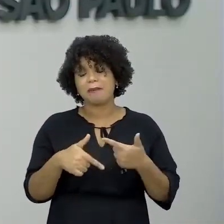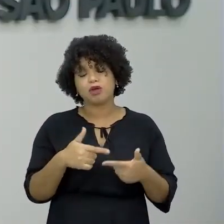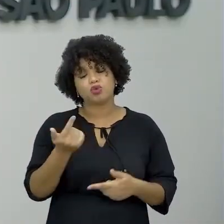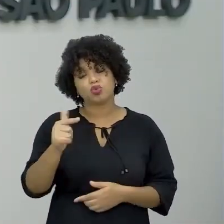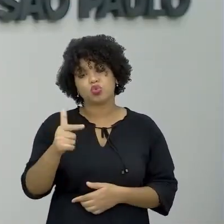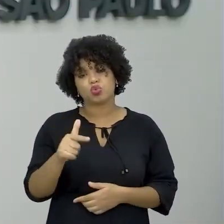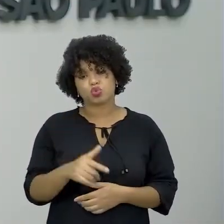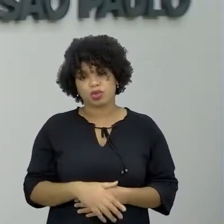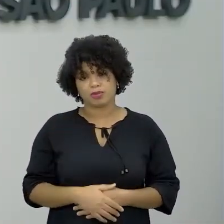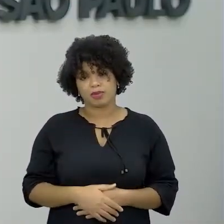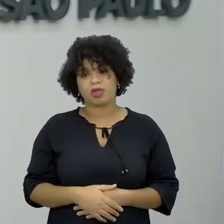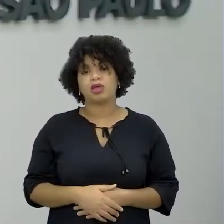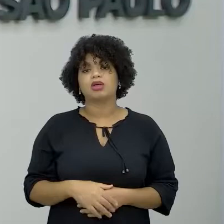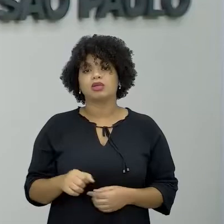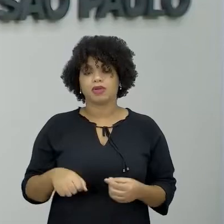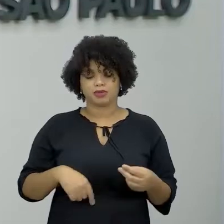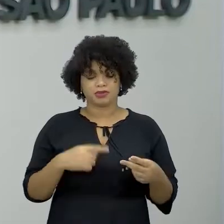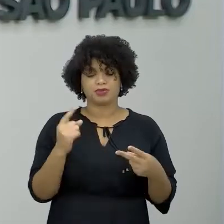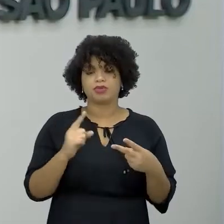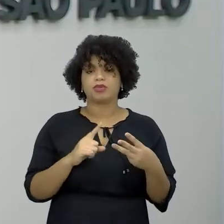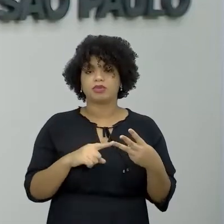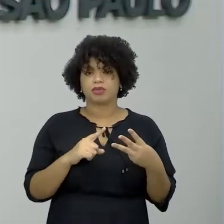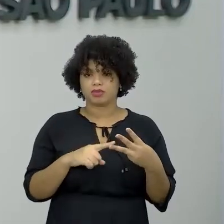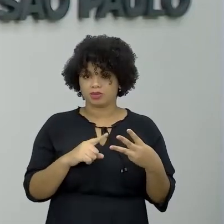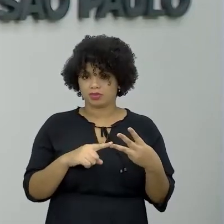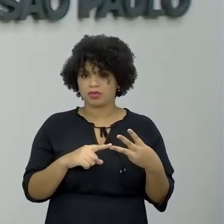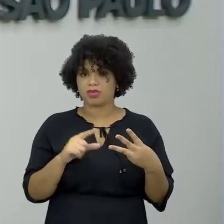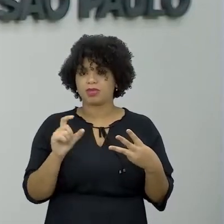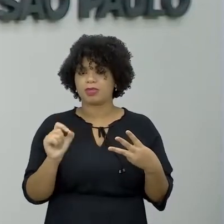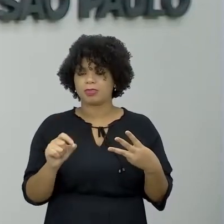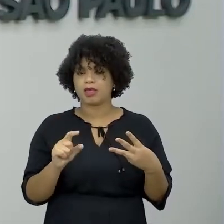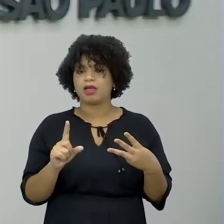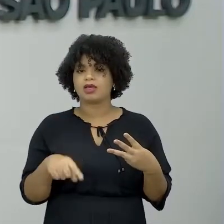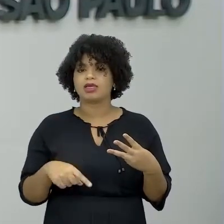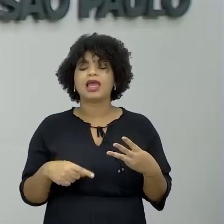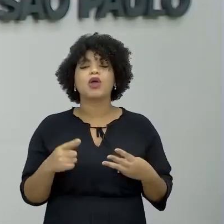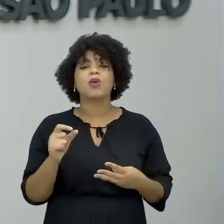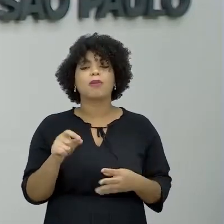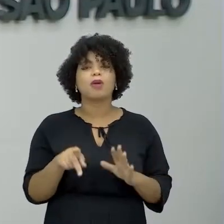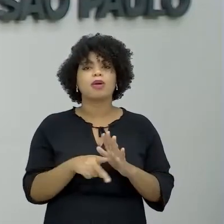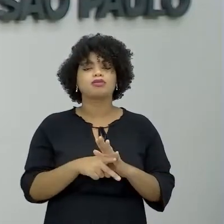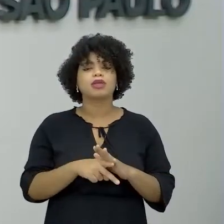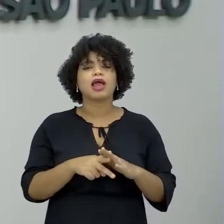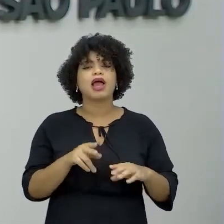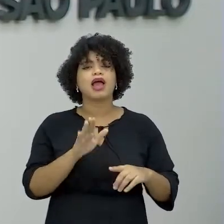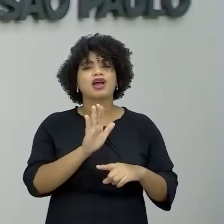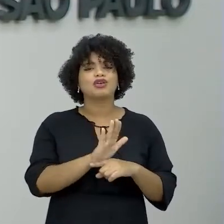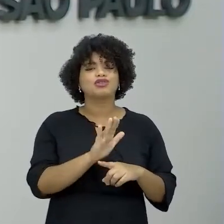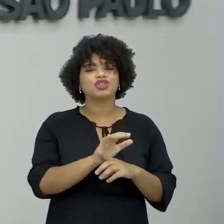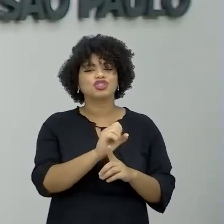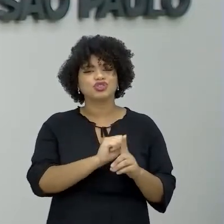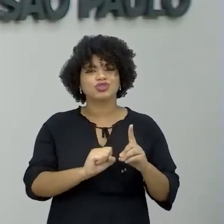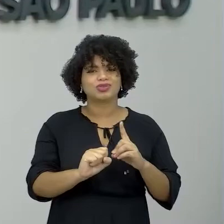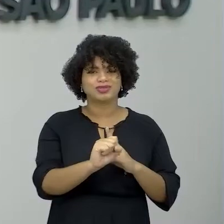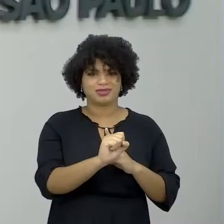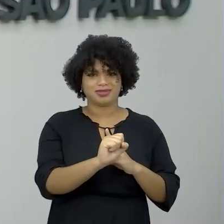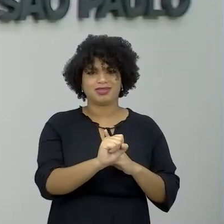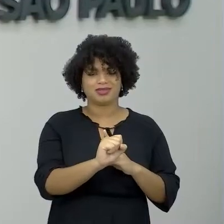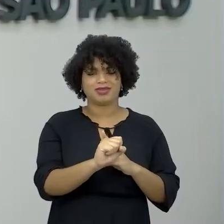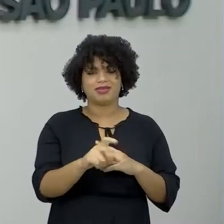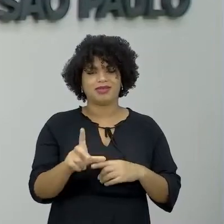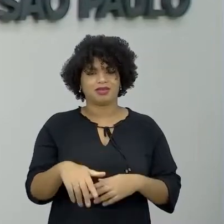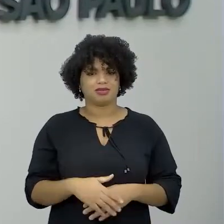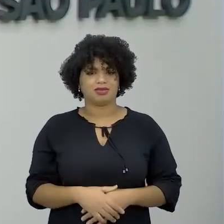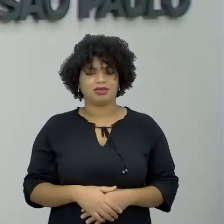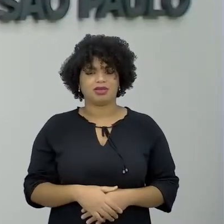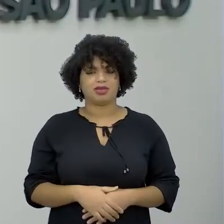tem dentro do empreendedorismo um terceiro, que é o serviço social. E essa ideia de serviço social é muito legal também, porque ele não